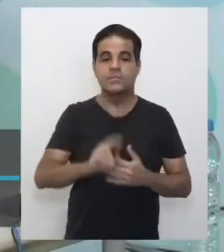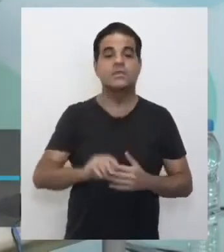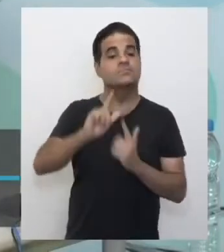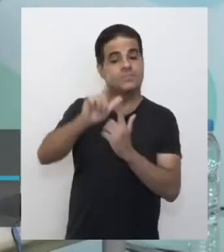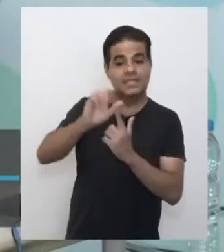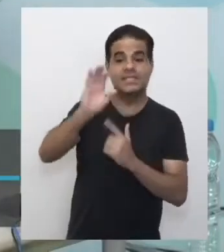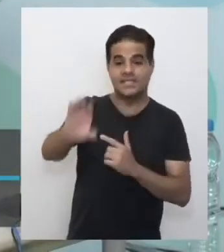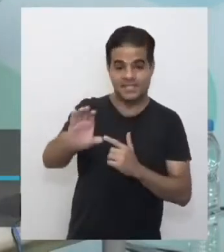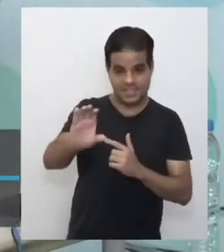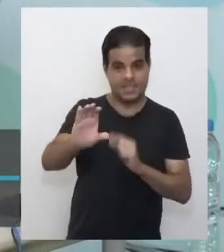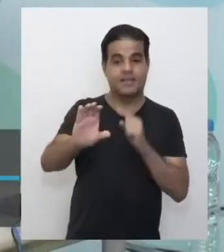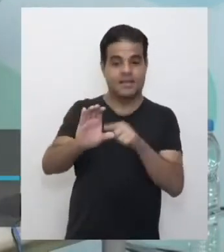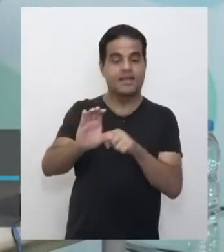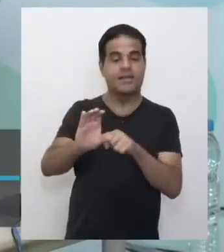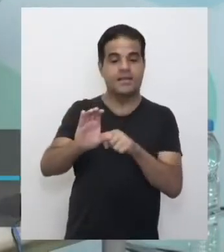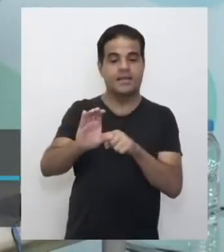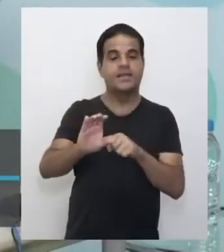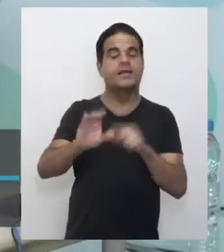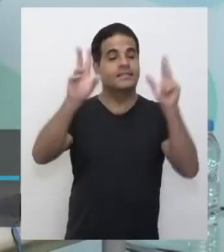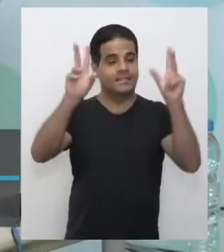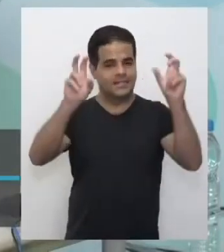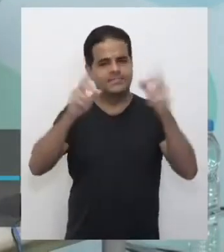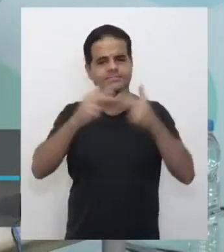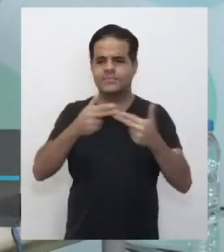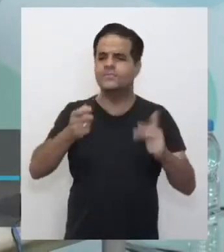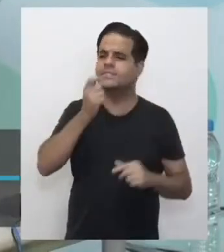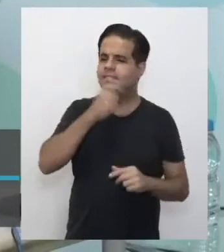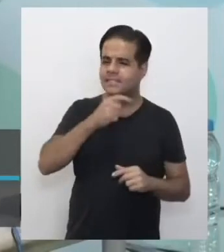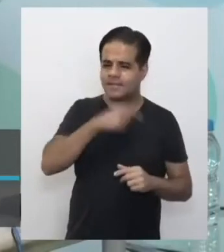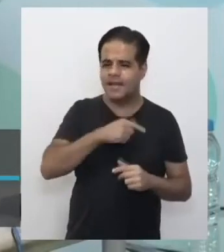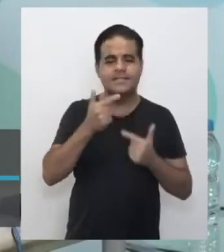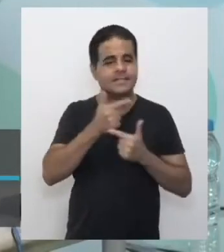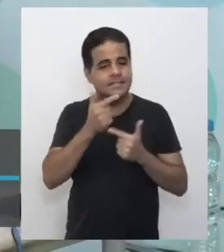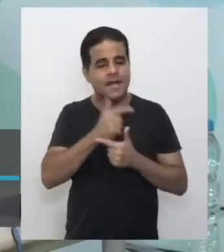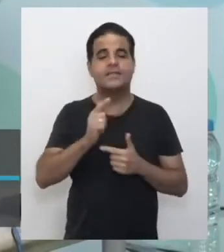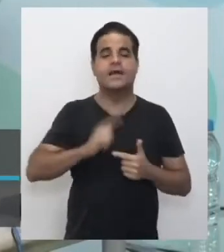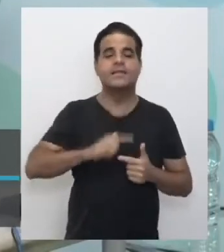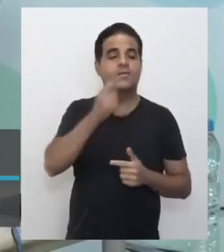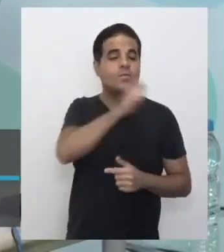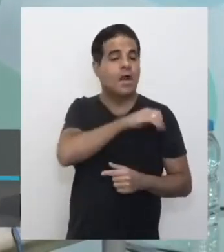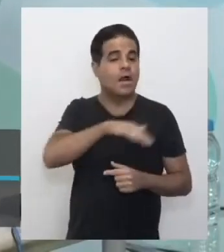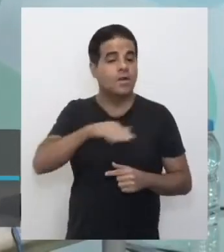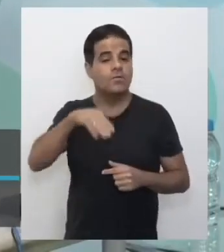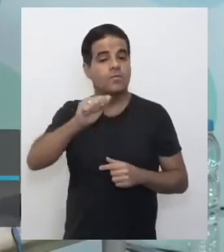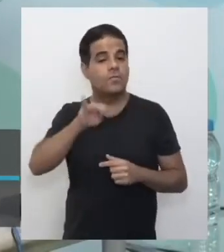é Funny Situations, as situações engraçadas, e a gente tem aqui o aluno Matheus que